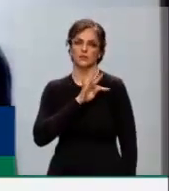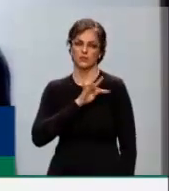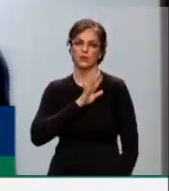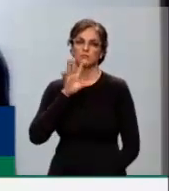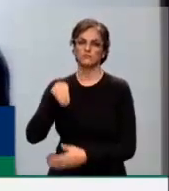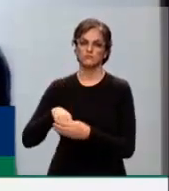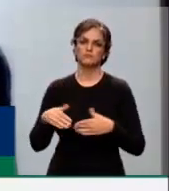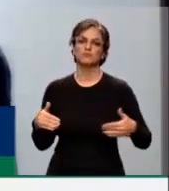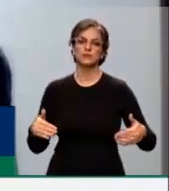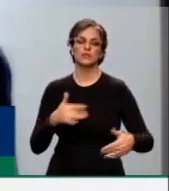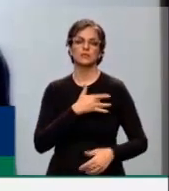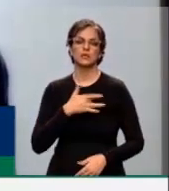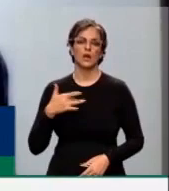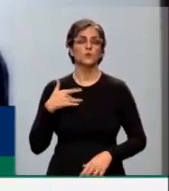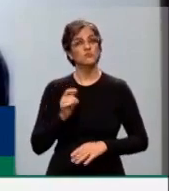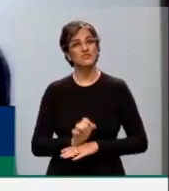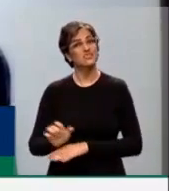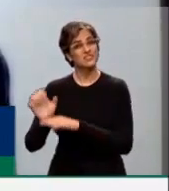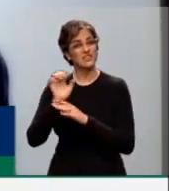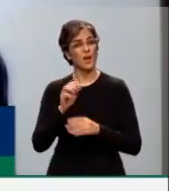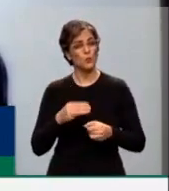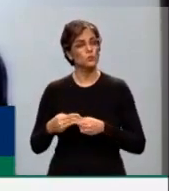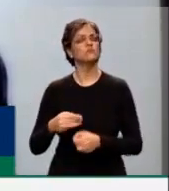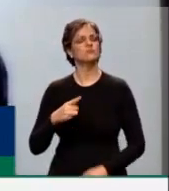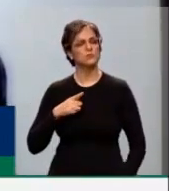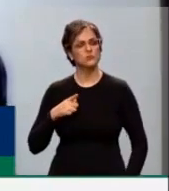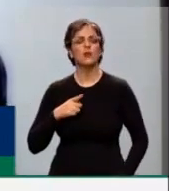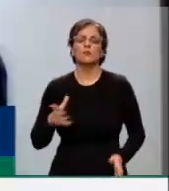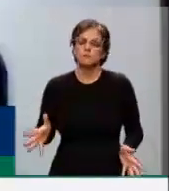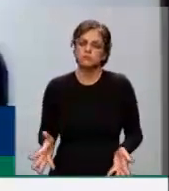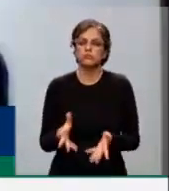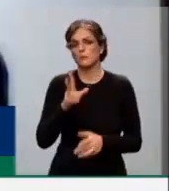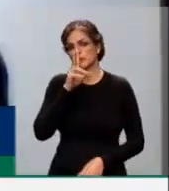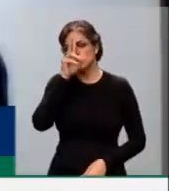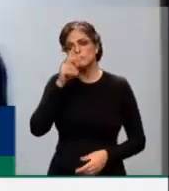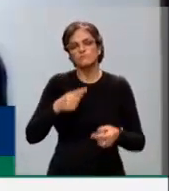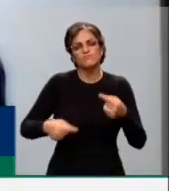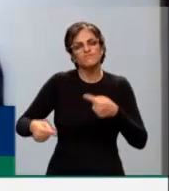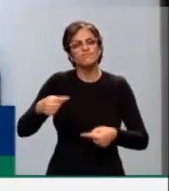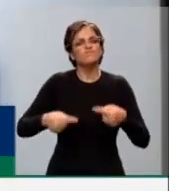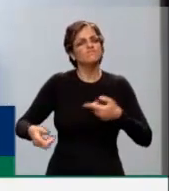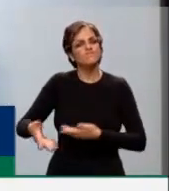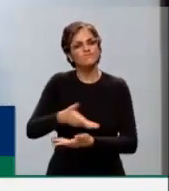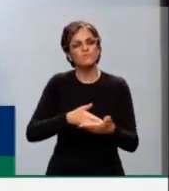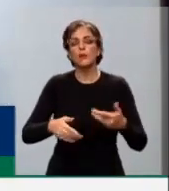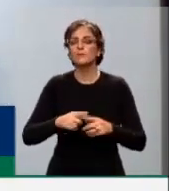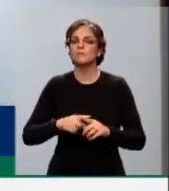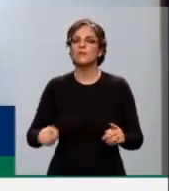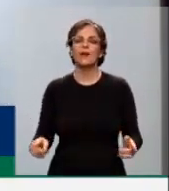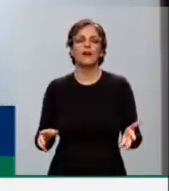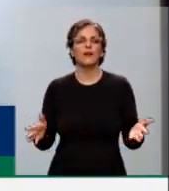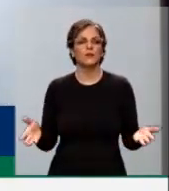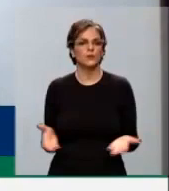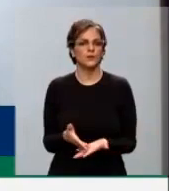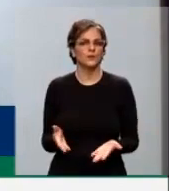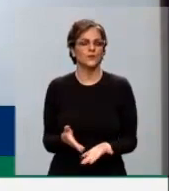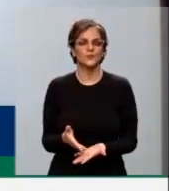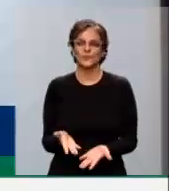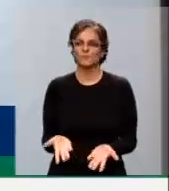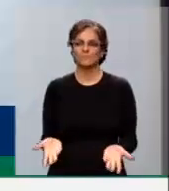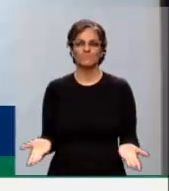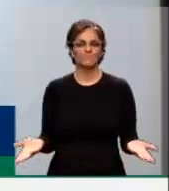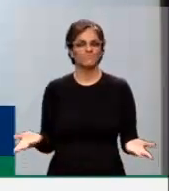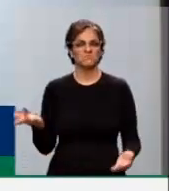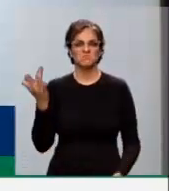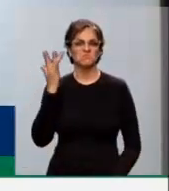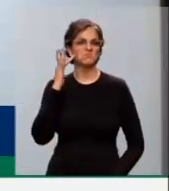da Saúde, nos estados, nos municípios, para fortalecer esse diálogo. Hoje a gente nem tem notícia de como estão